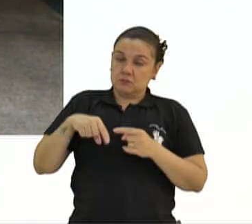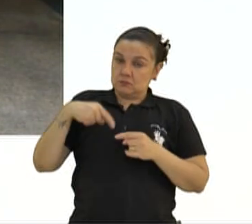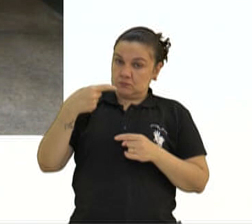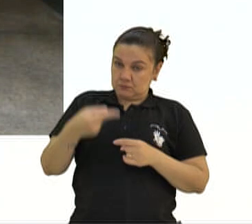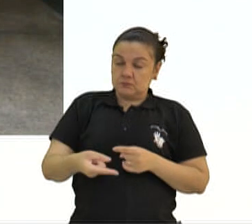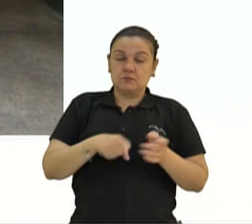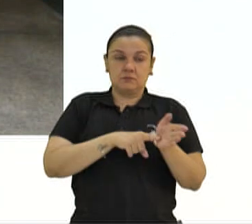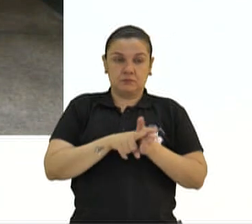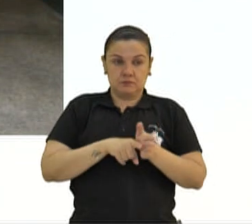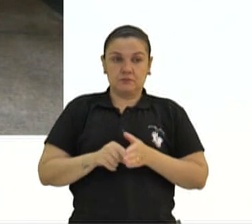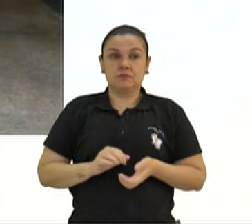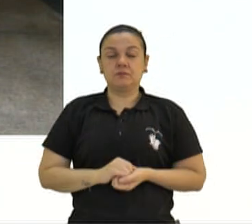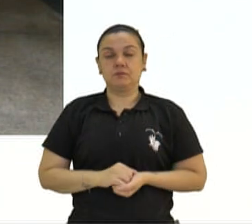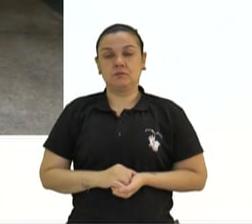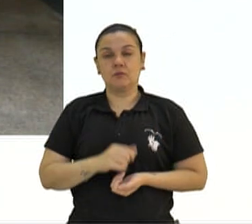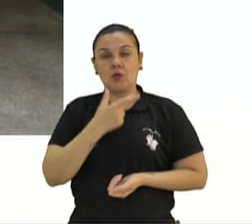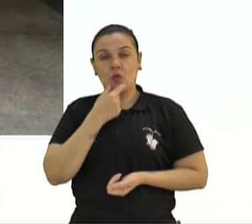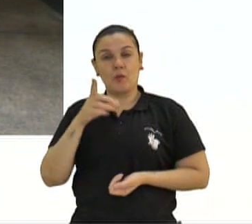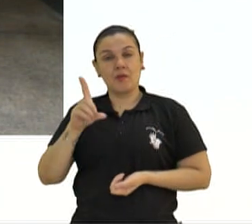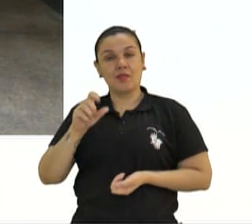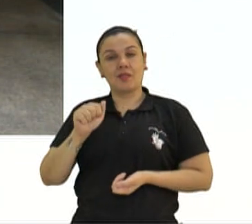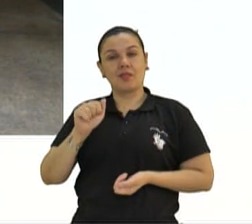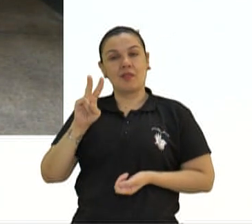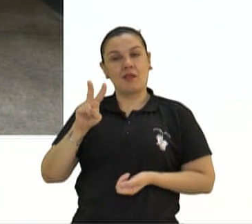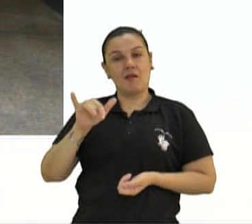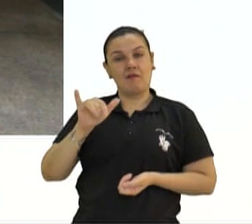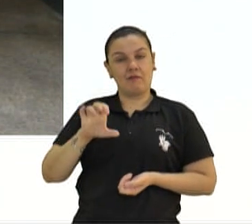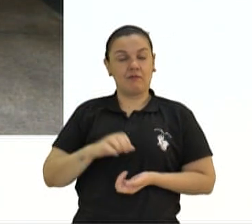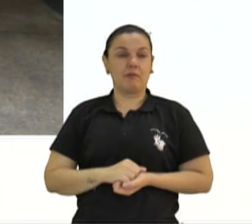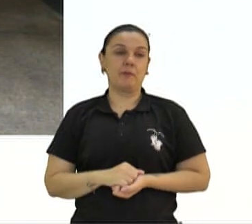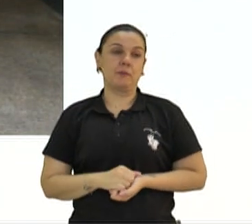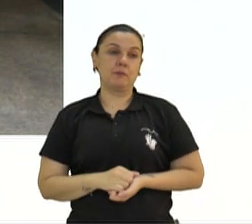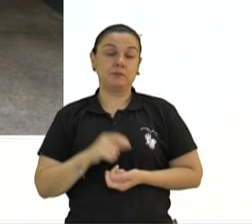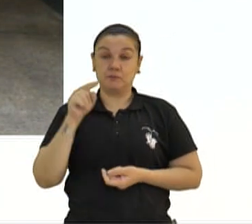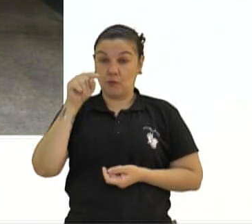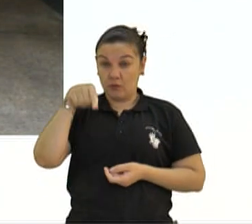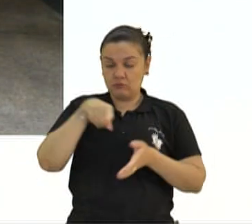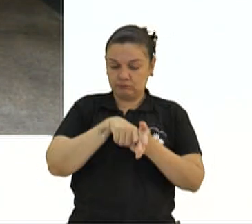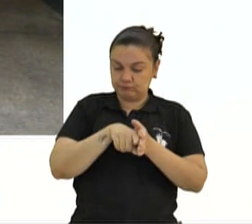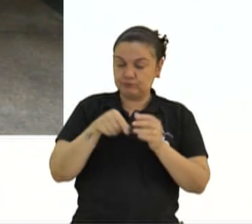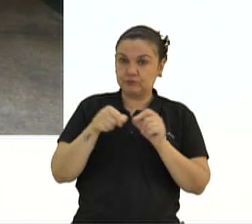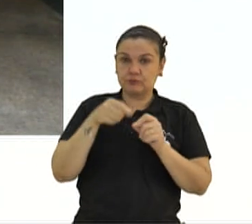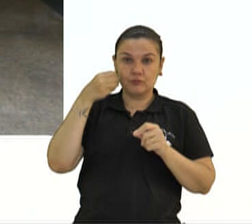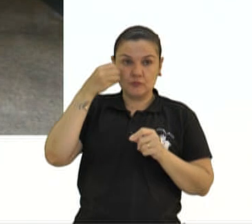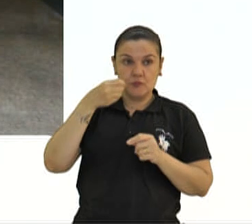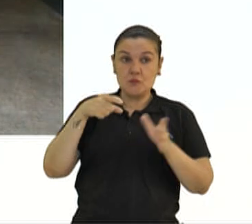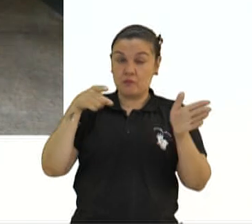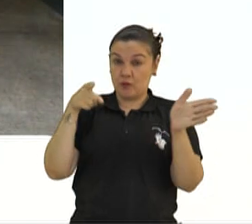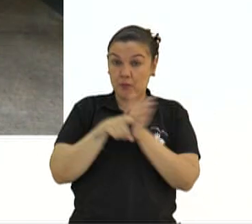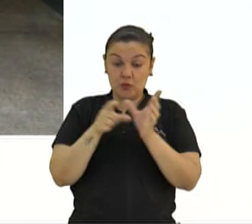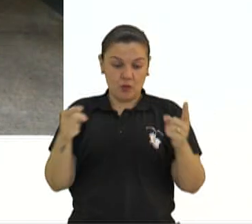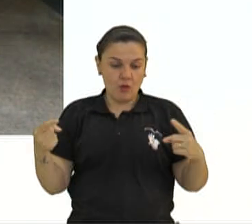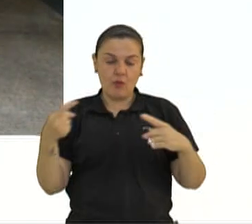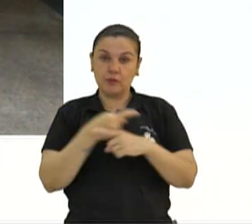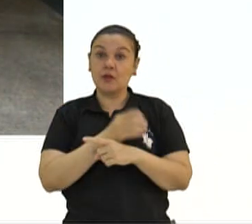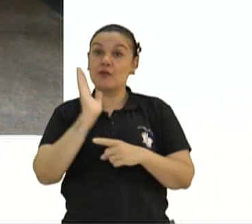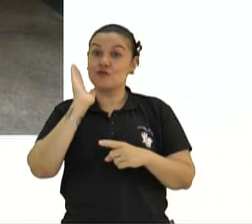veio trabalhar no laboratório do Dave. E neste laboratório ele desenvolveu esse experimento aqui baseado na pergunta contrária que a gente fez lá.